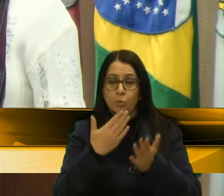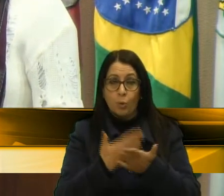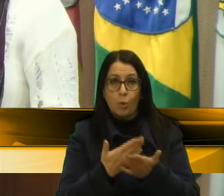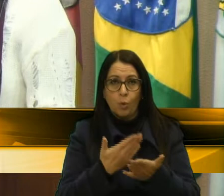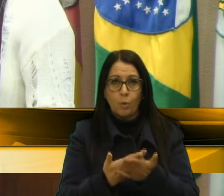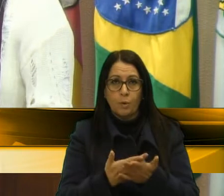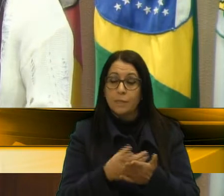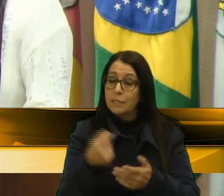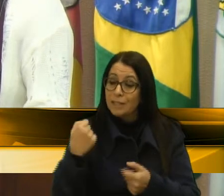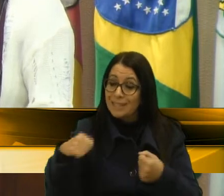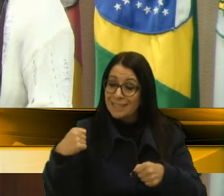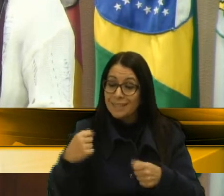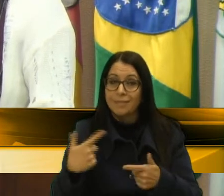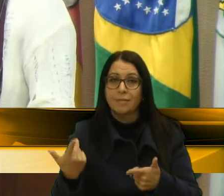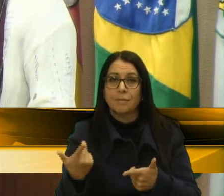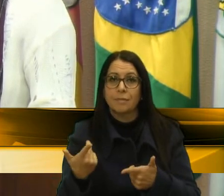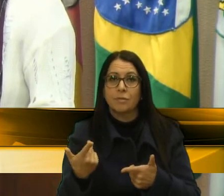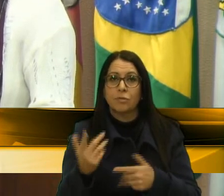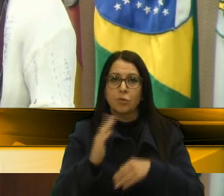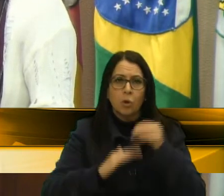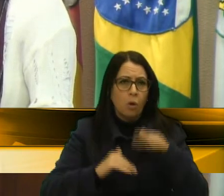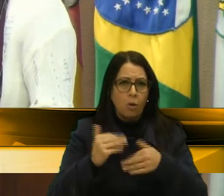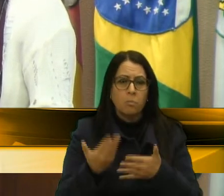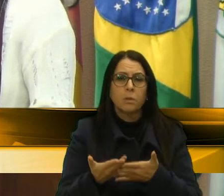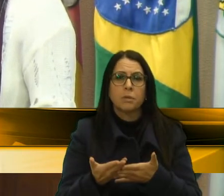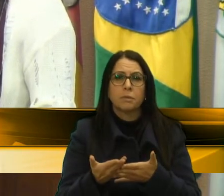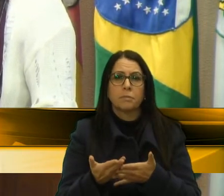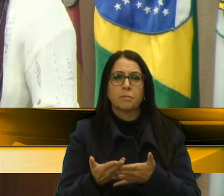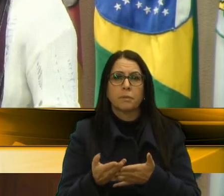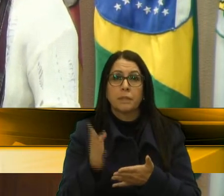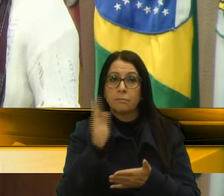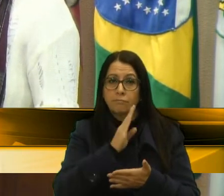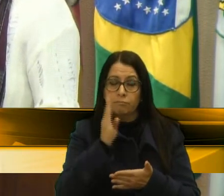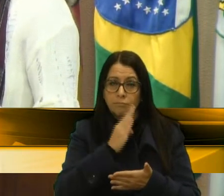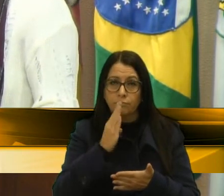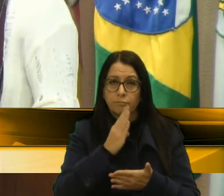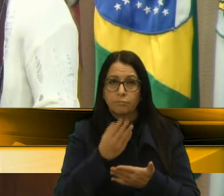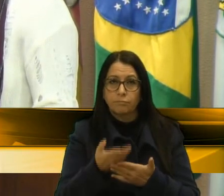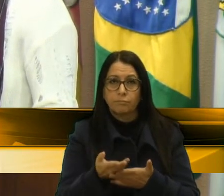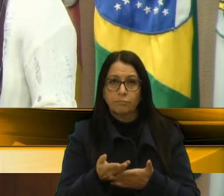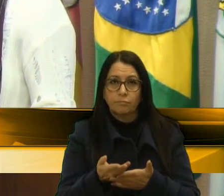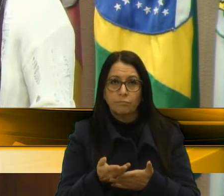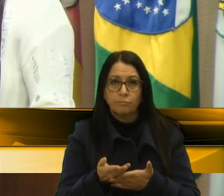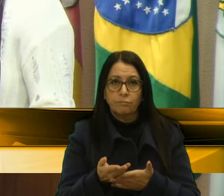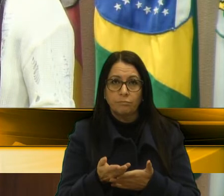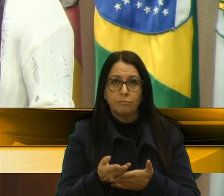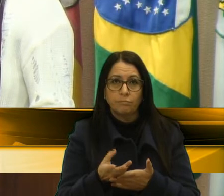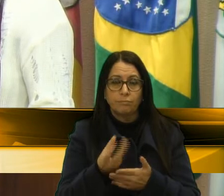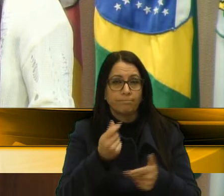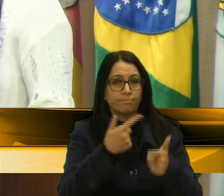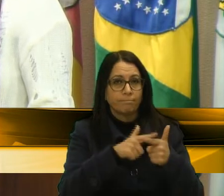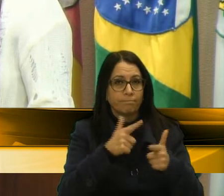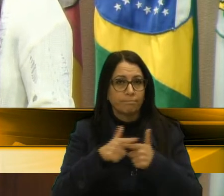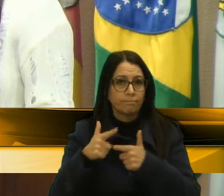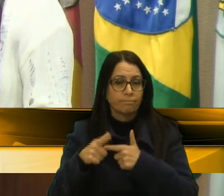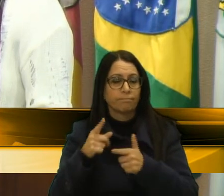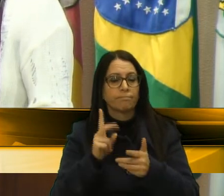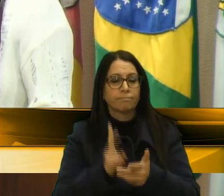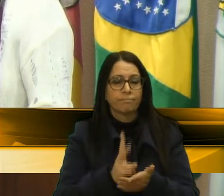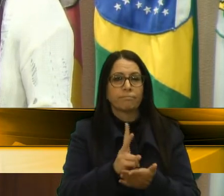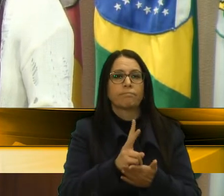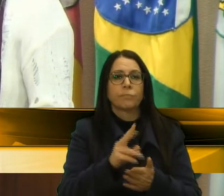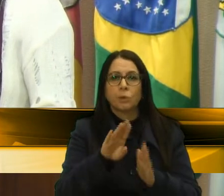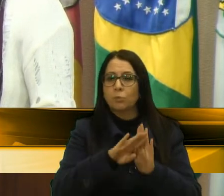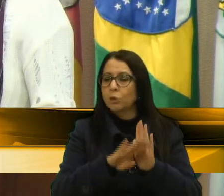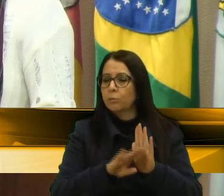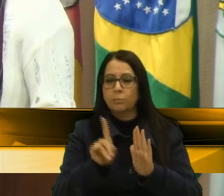tinham a necessidade de obras, obras emergenciais, porém, vários problemas foram persistindo, o programa